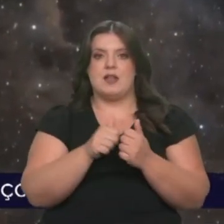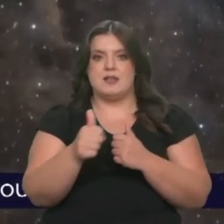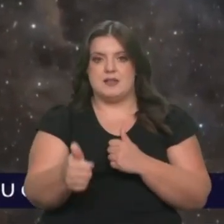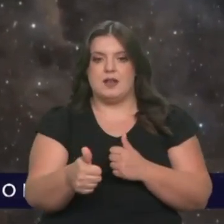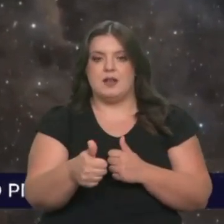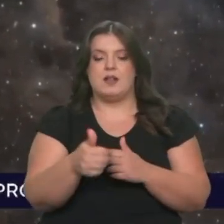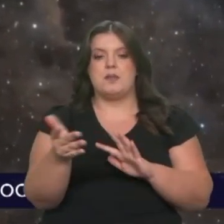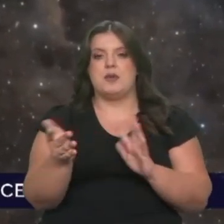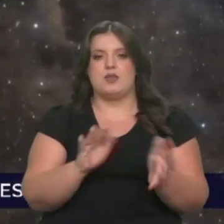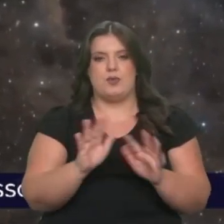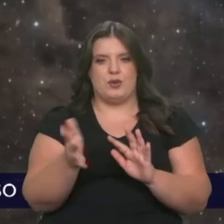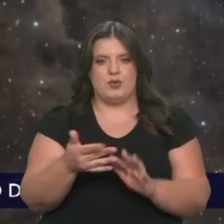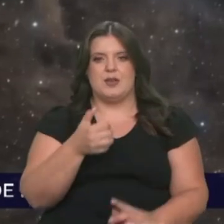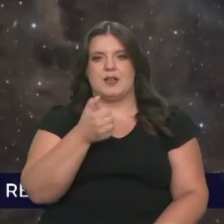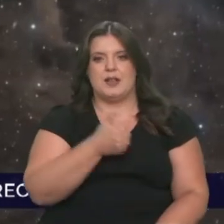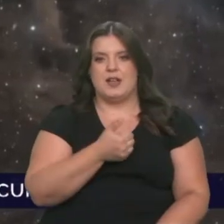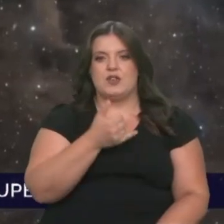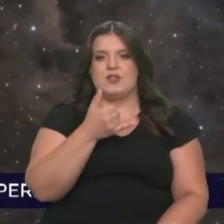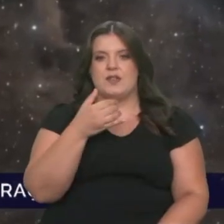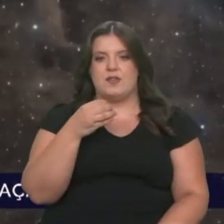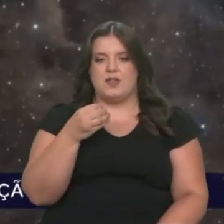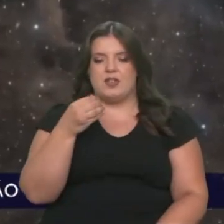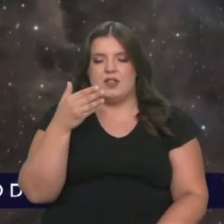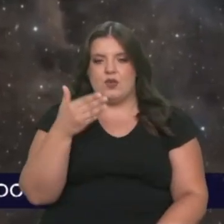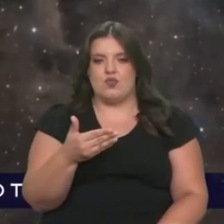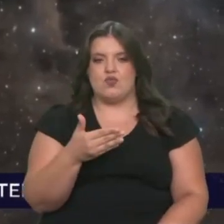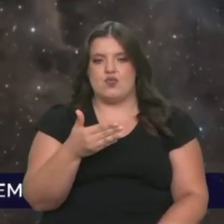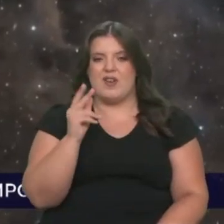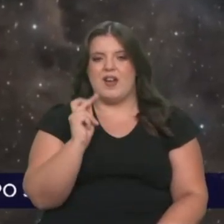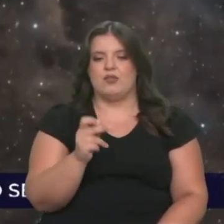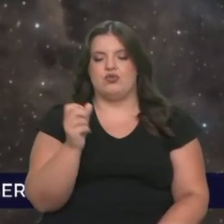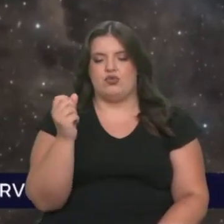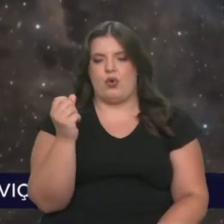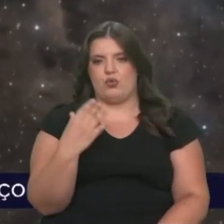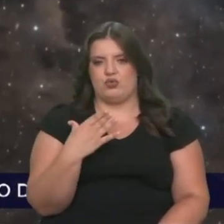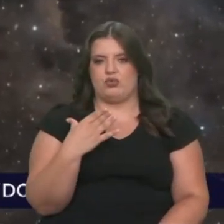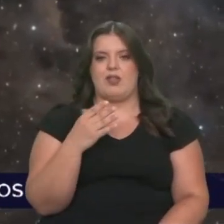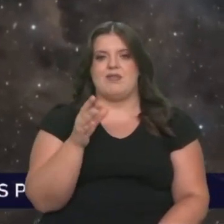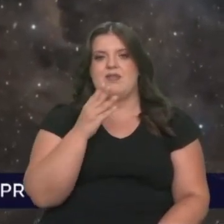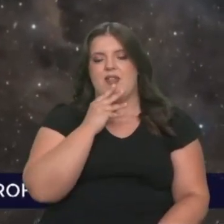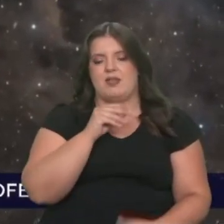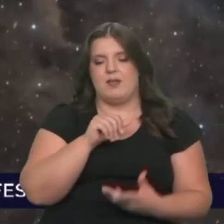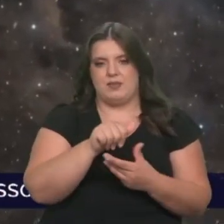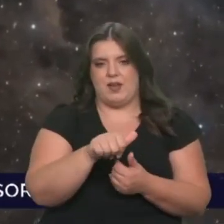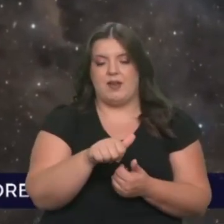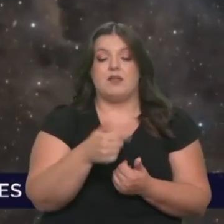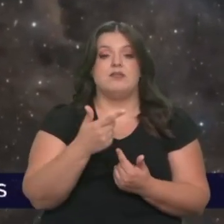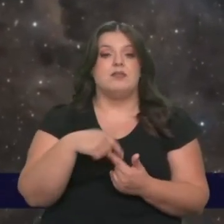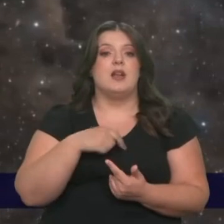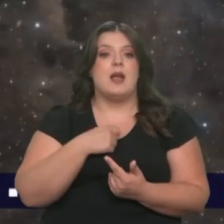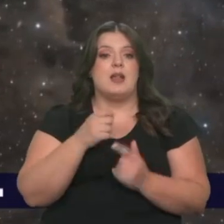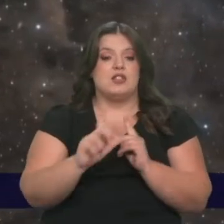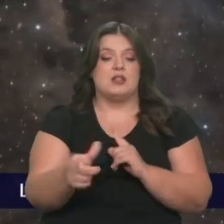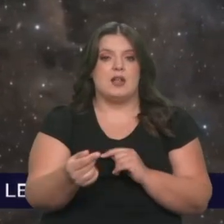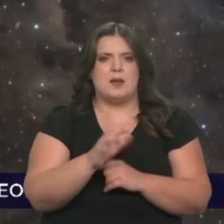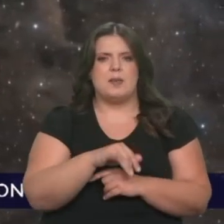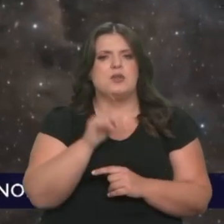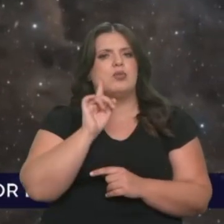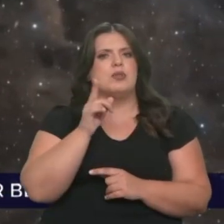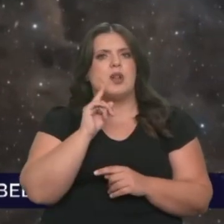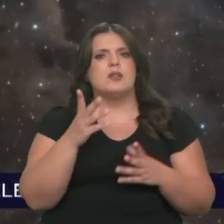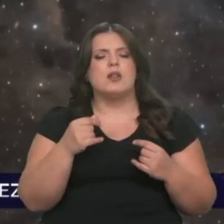é de aproximadamente 521 anos-luz da Terra, mais distante do que nós pensamos. Porquê é que isto é tão